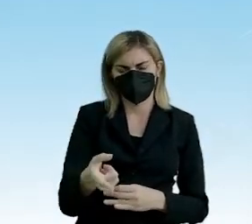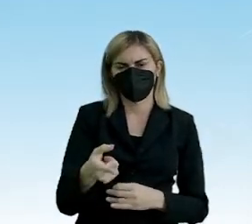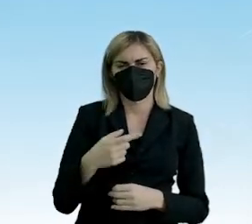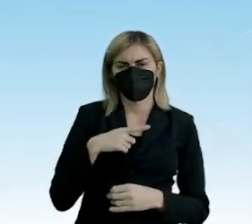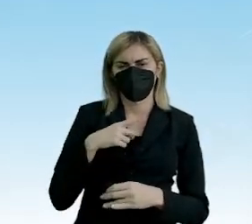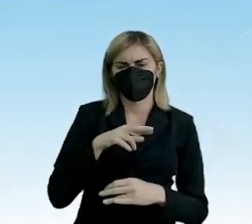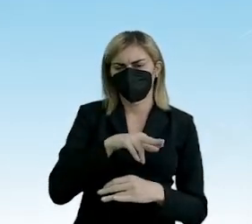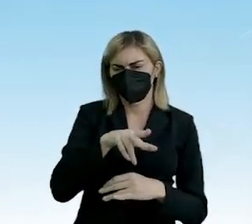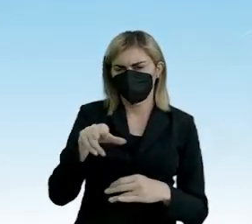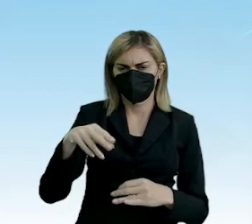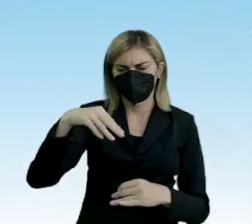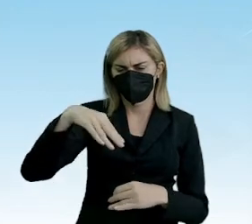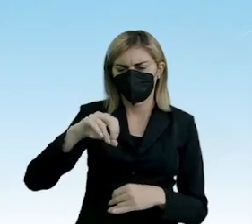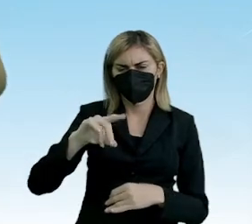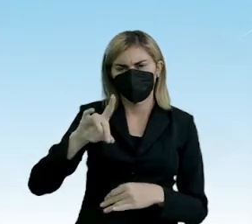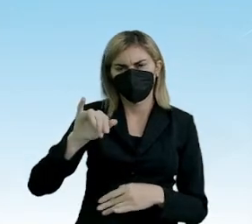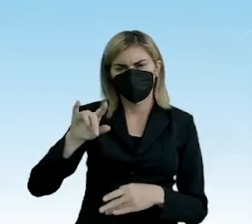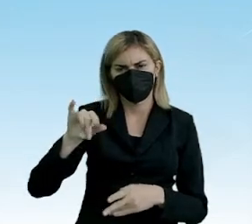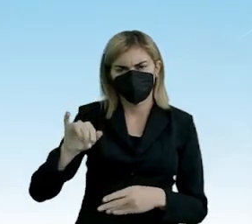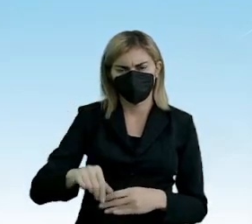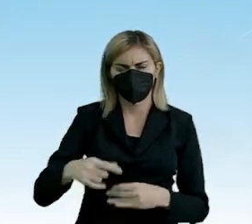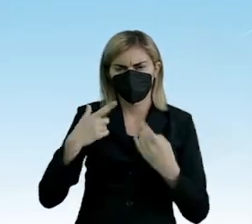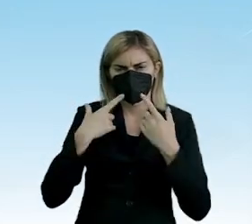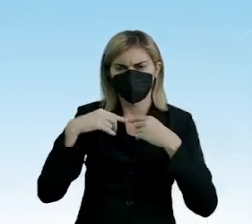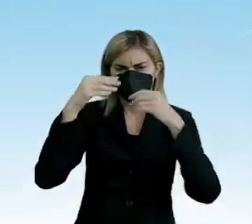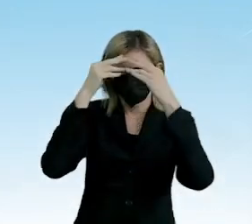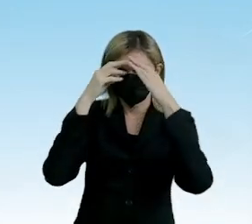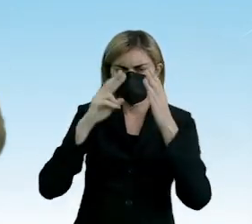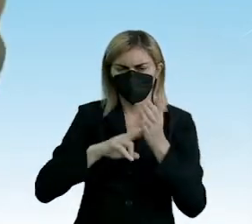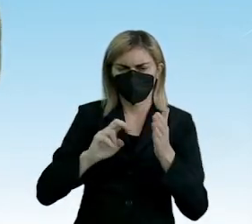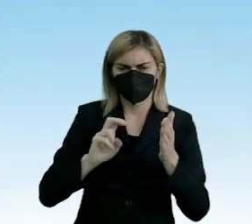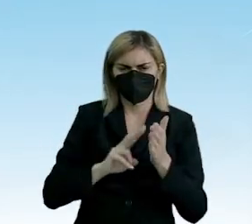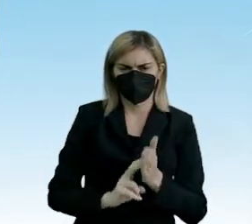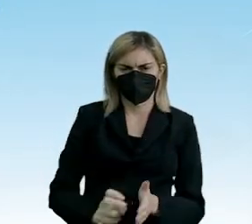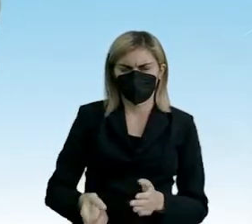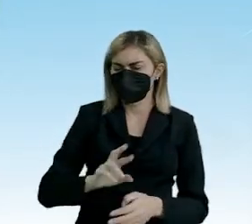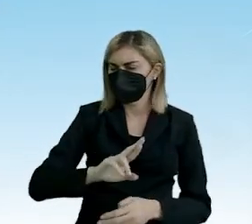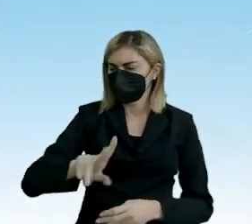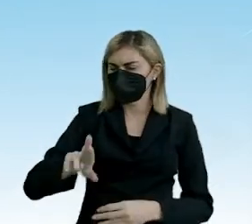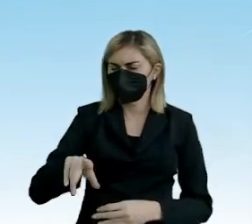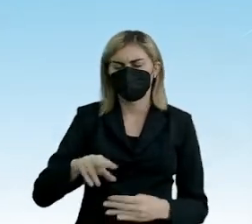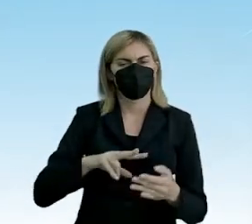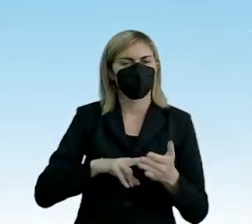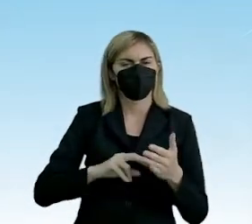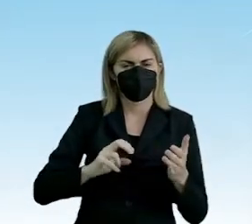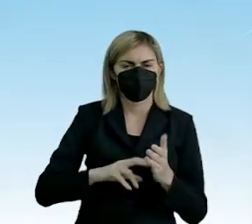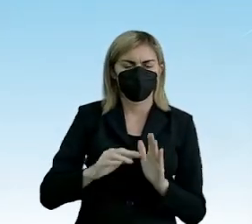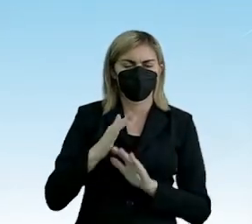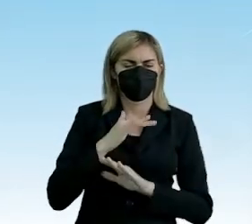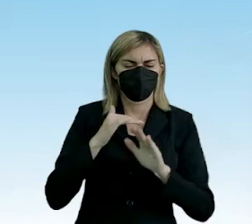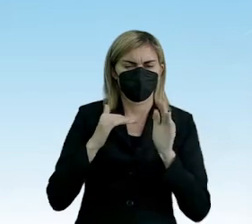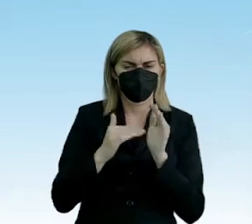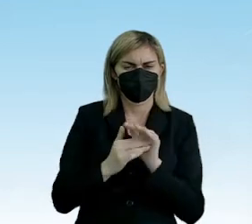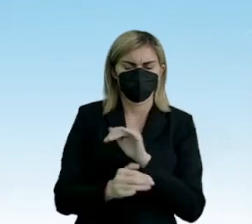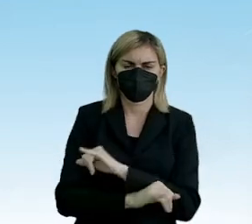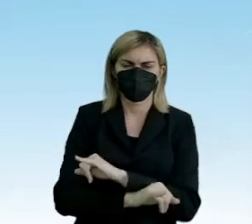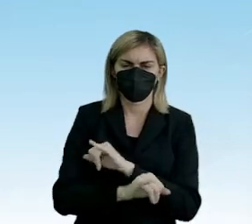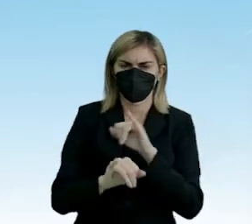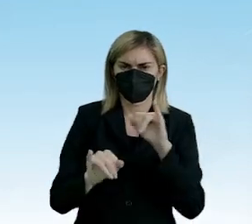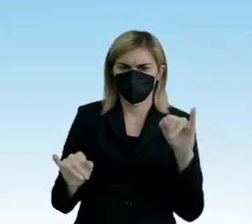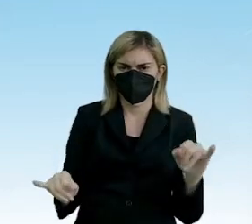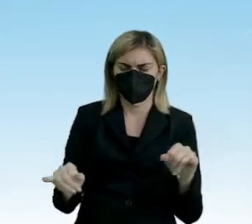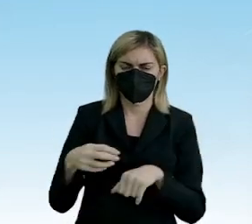uma multimodalidade, porque há a linguagem verbal, a linguagem não verbal. Tudo isso comunica, tudo